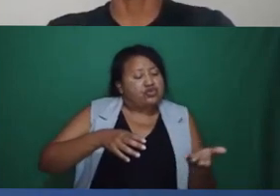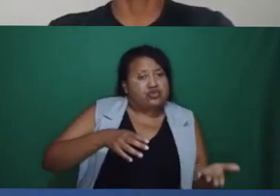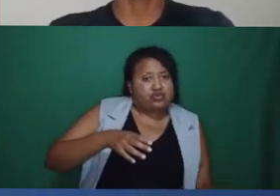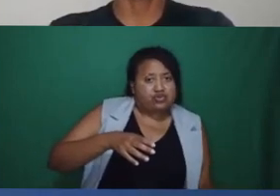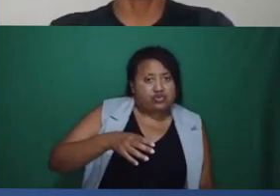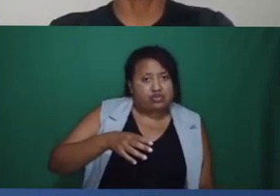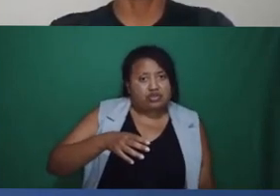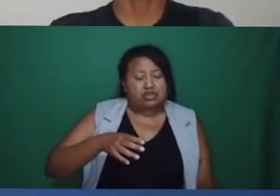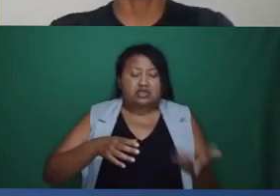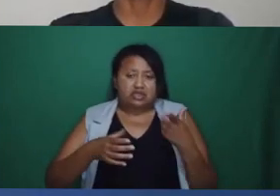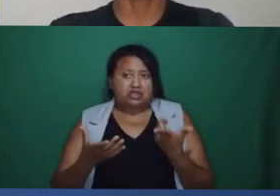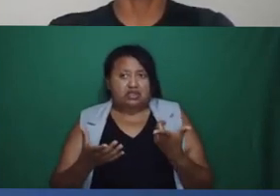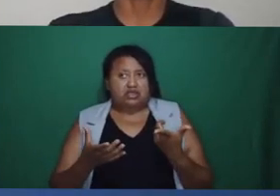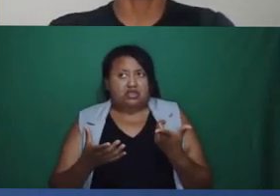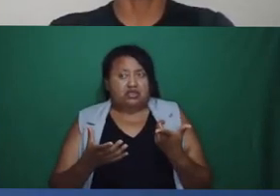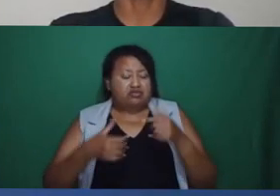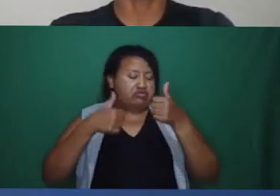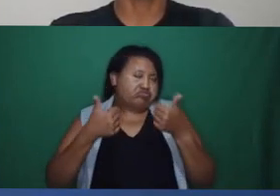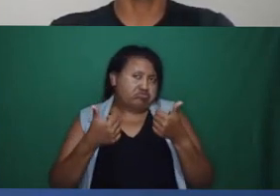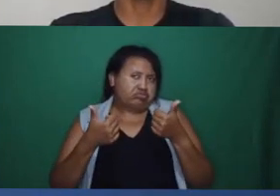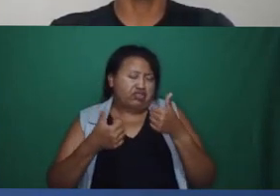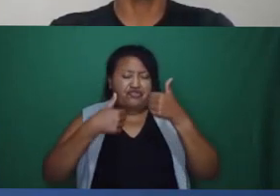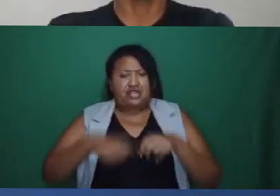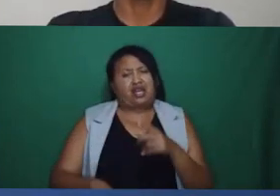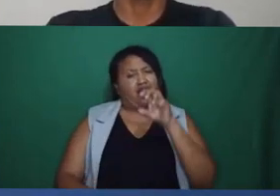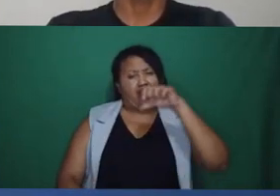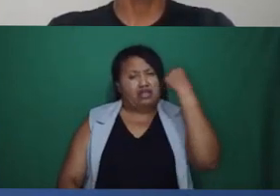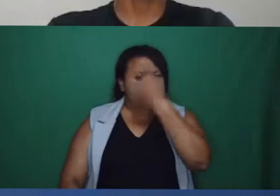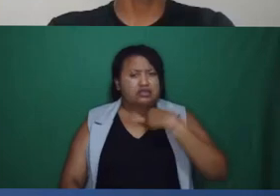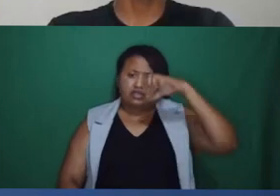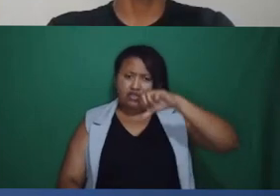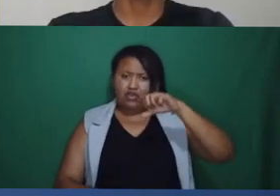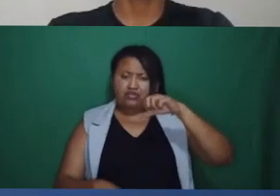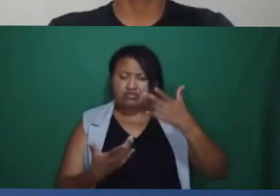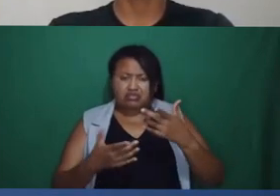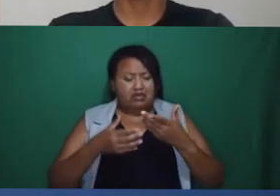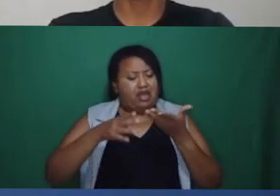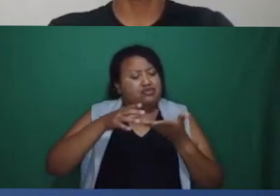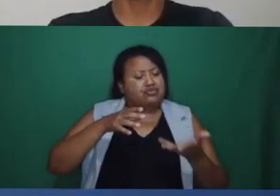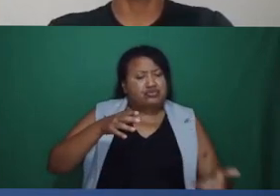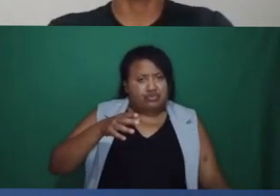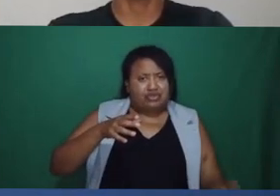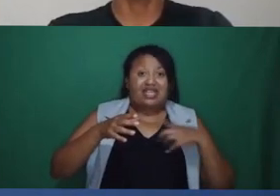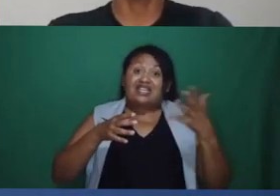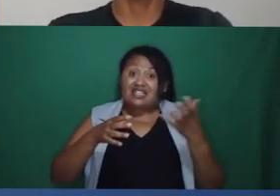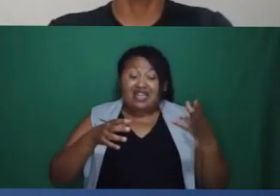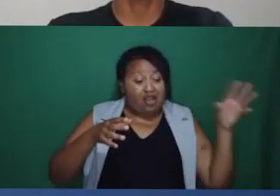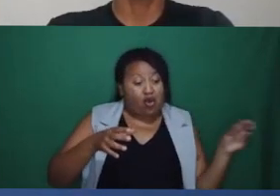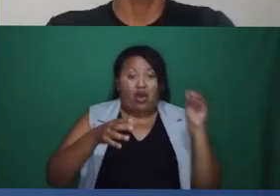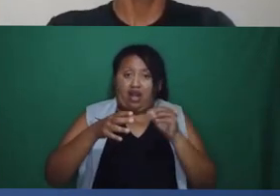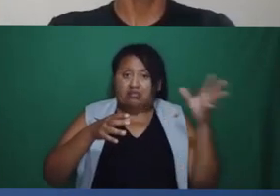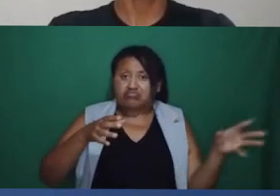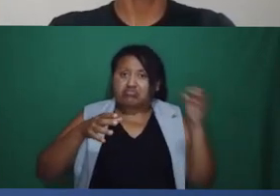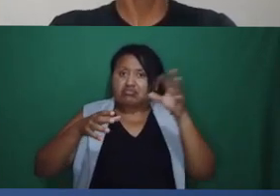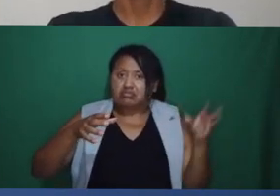ué gasta 9 horas para fazer o escoamento ele quer adicionar uma quantidade de ralos